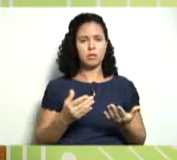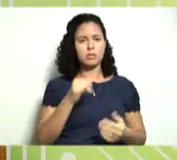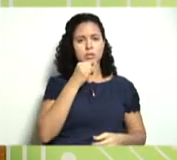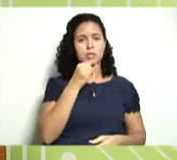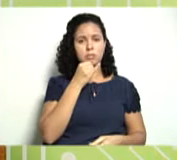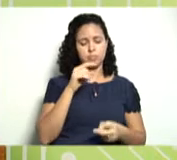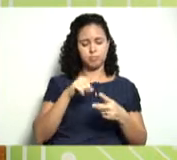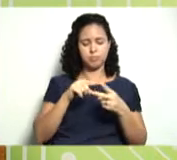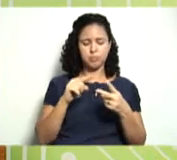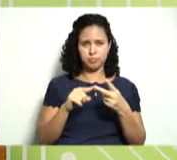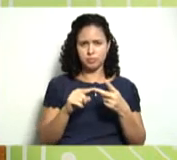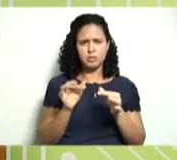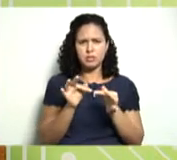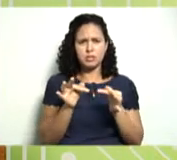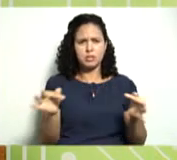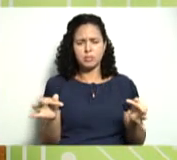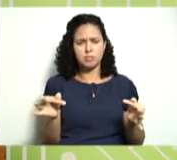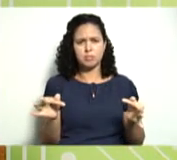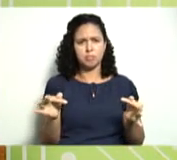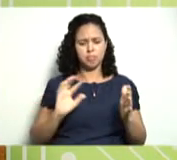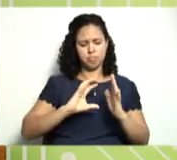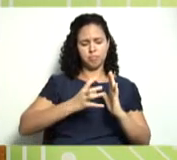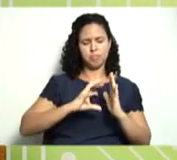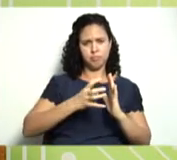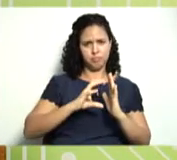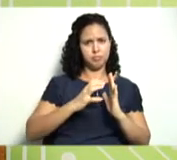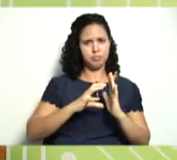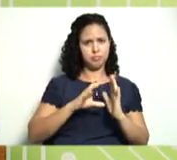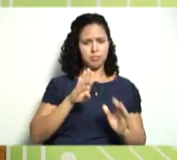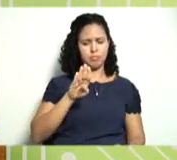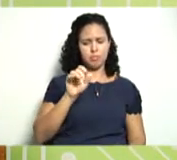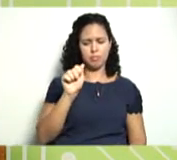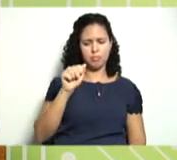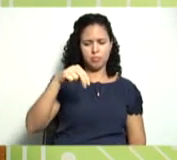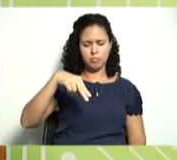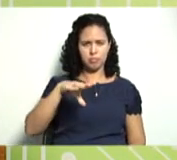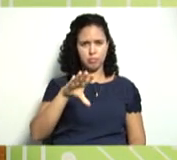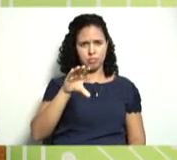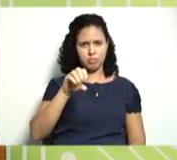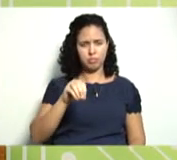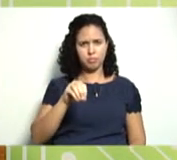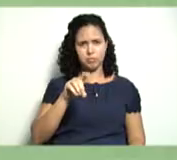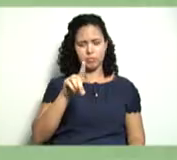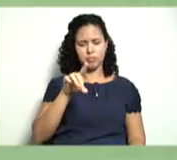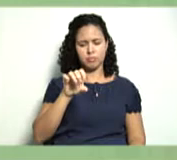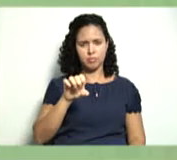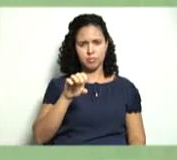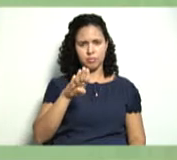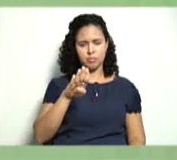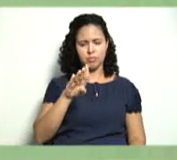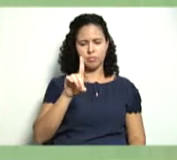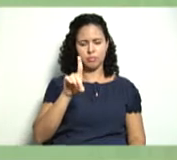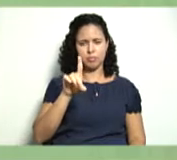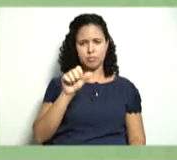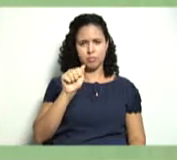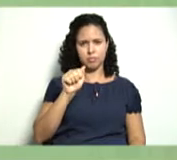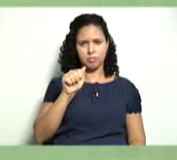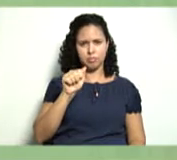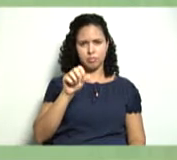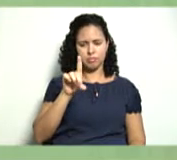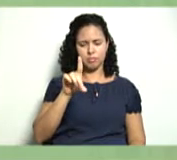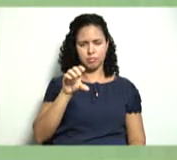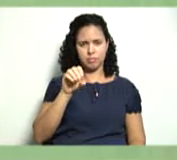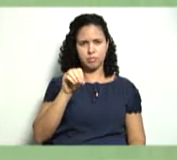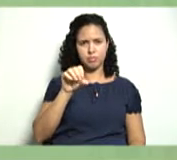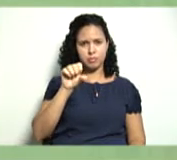simples de banco de dados que você encontra no dia a dia com ver quais são eles observem aqui ó a lista a